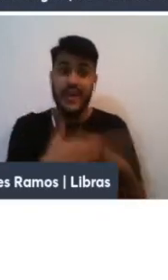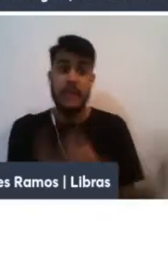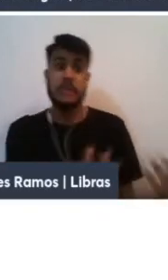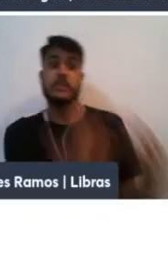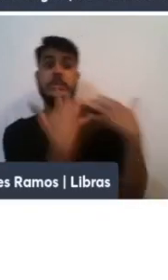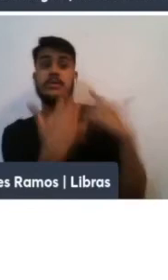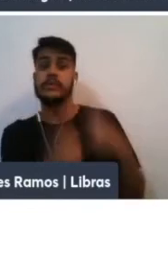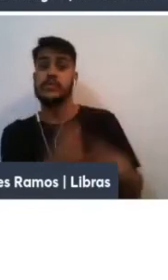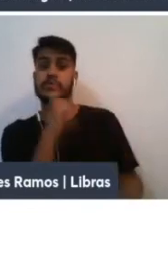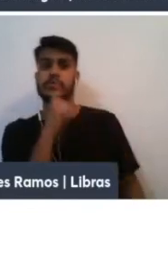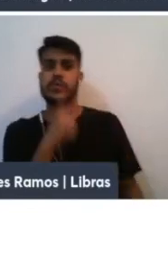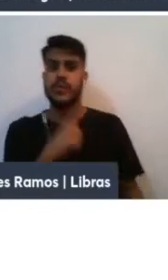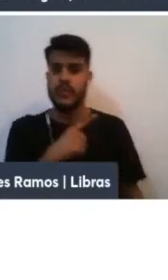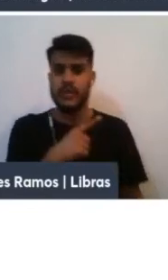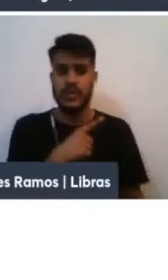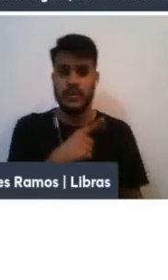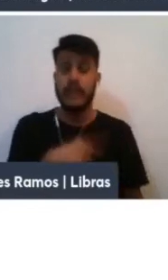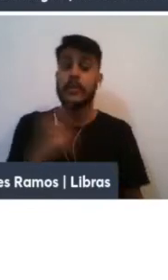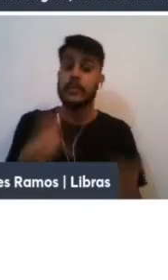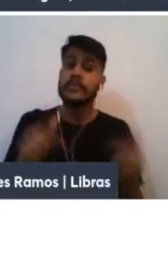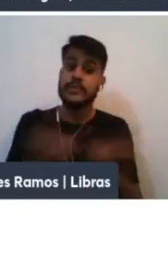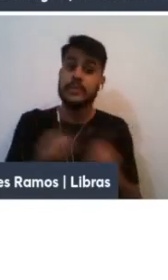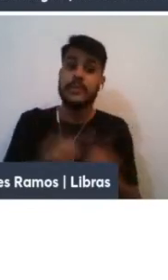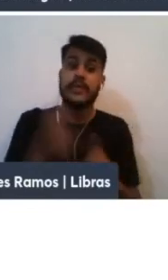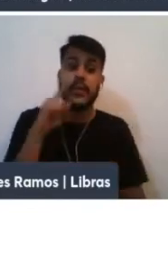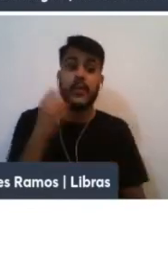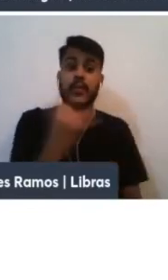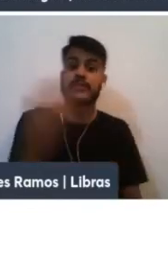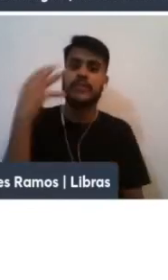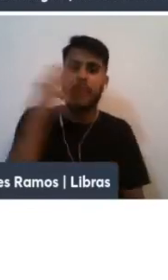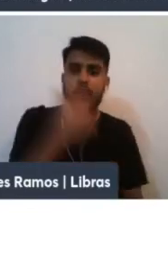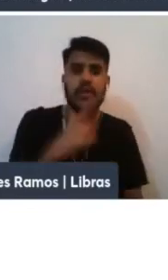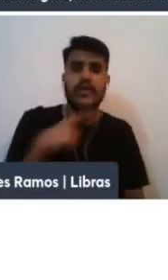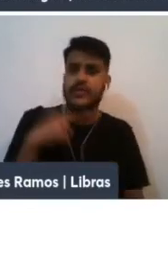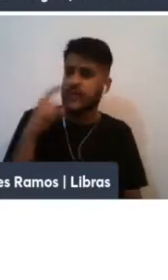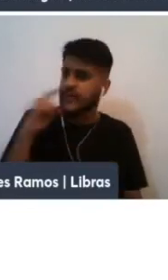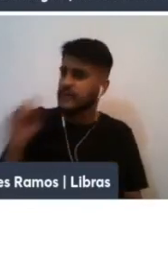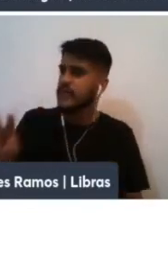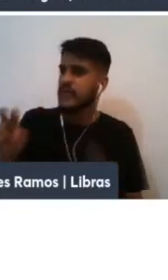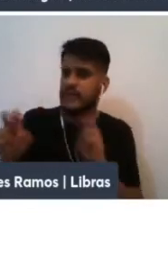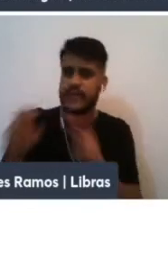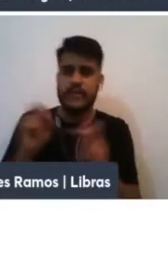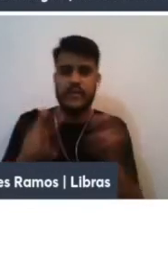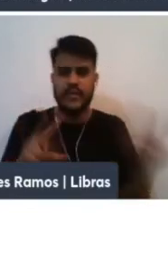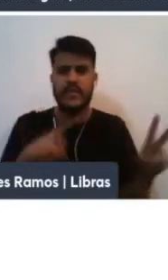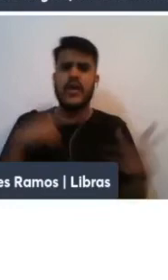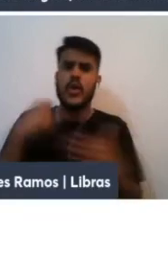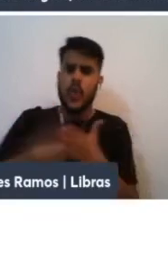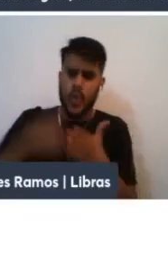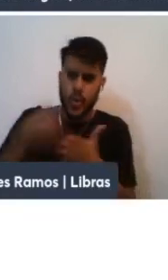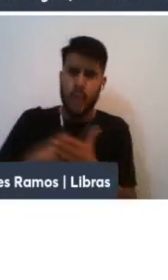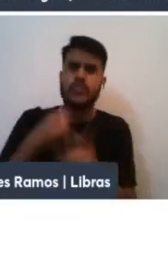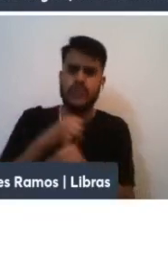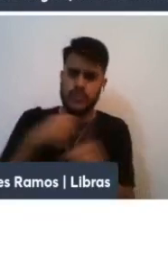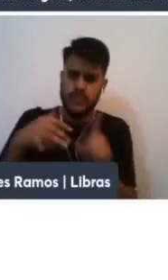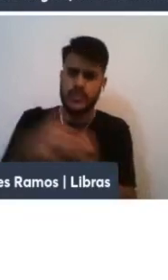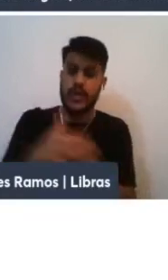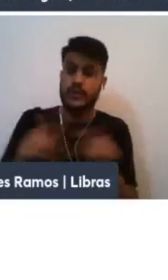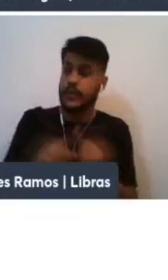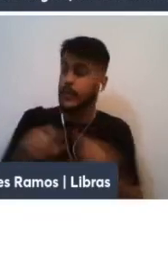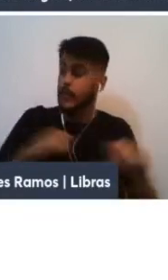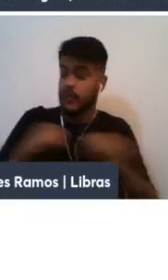mesmas, mas a gente também vê muita coisa bonita acontecendo, né? A gente vê muita luta social, um movimento muito